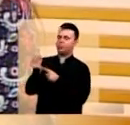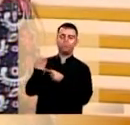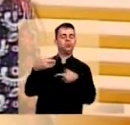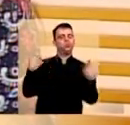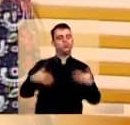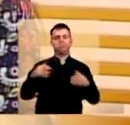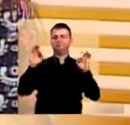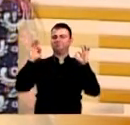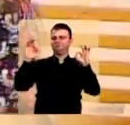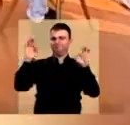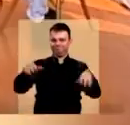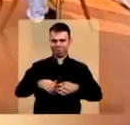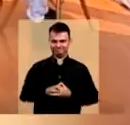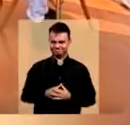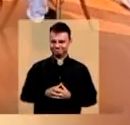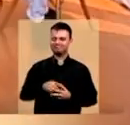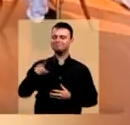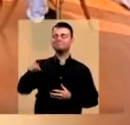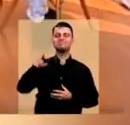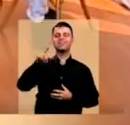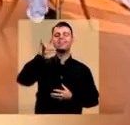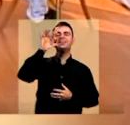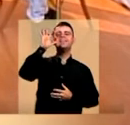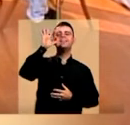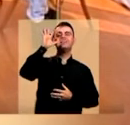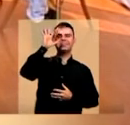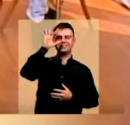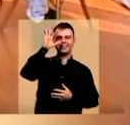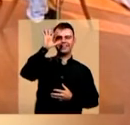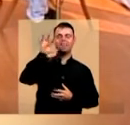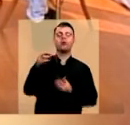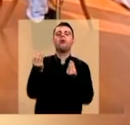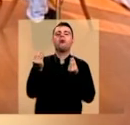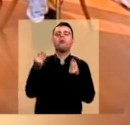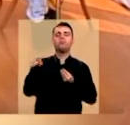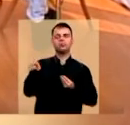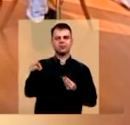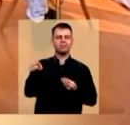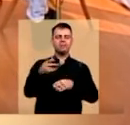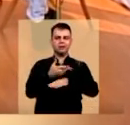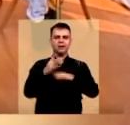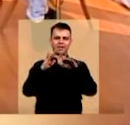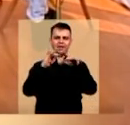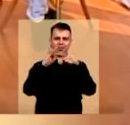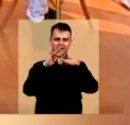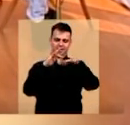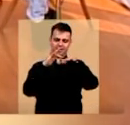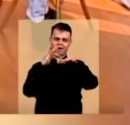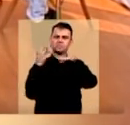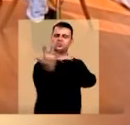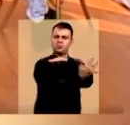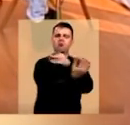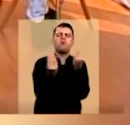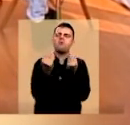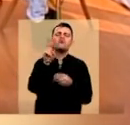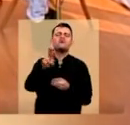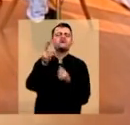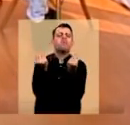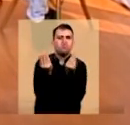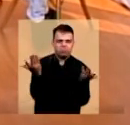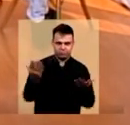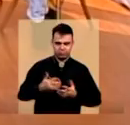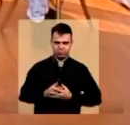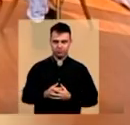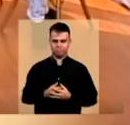sido incrível também. Me fala um pouquinho do seu Instagram. Como é que o contato, você usa essa rede social também para troca de informações literárias, né?